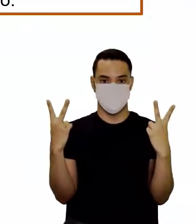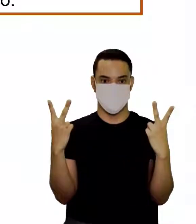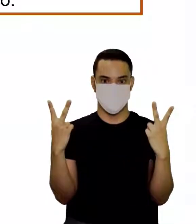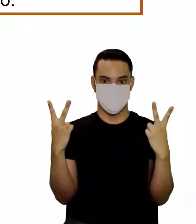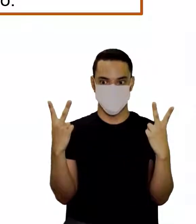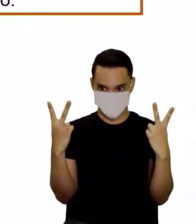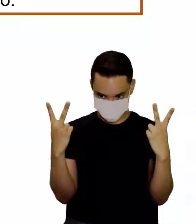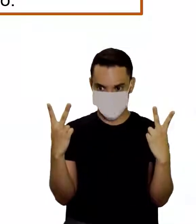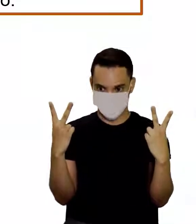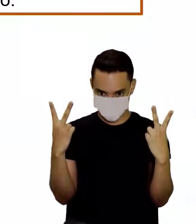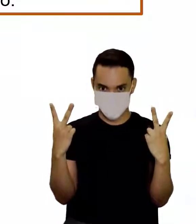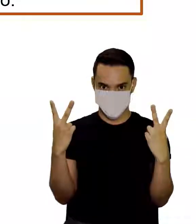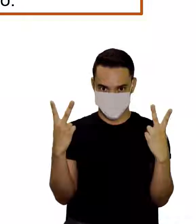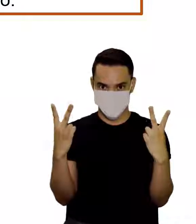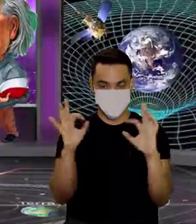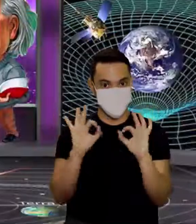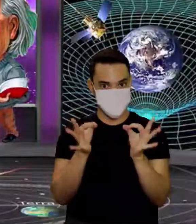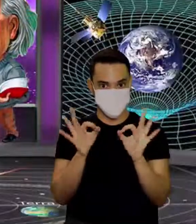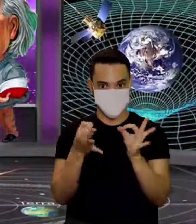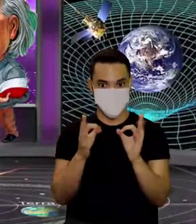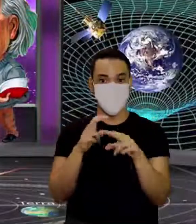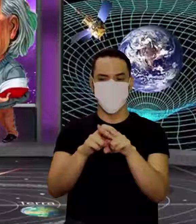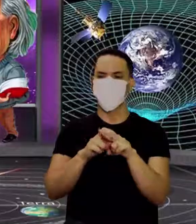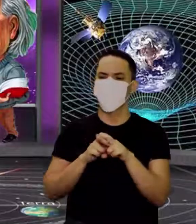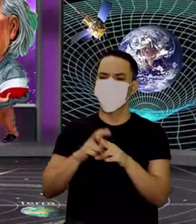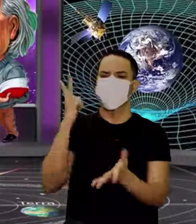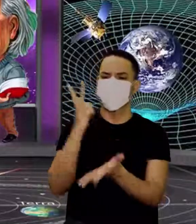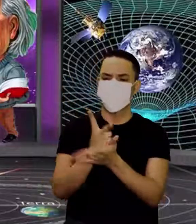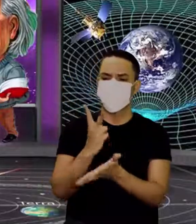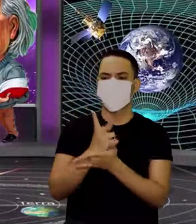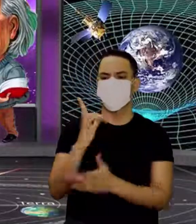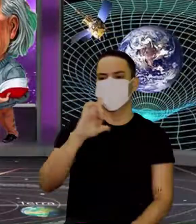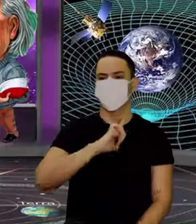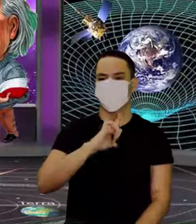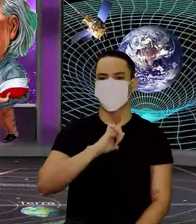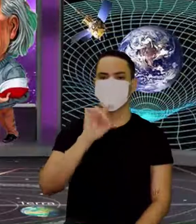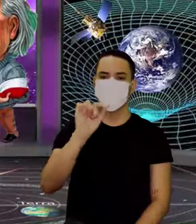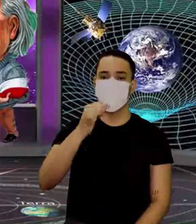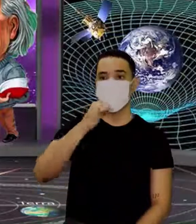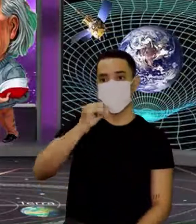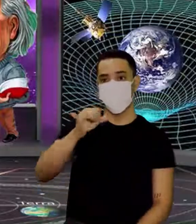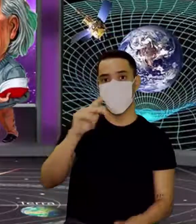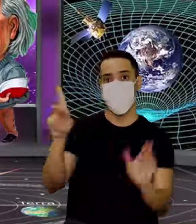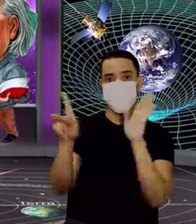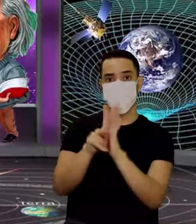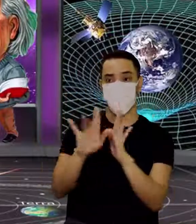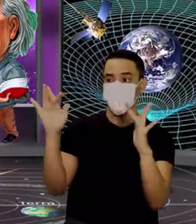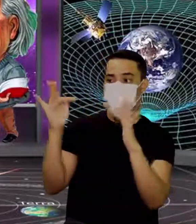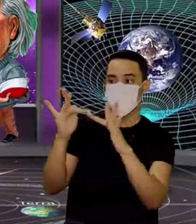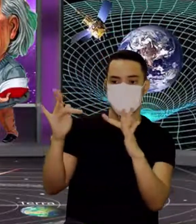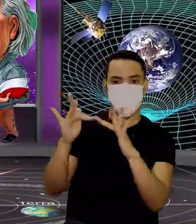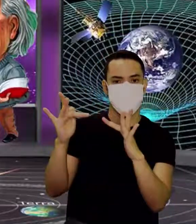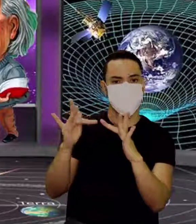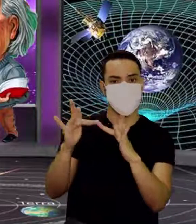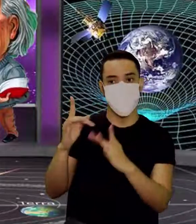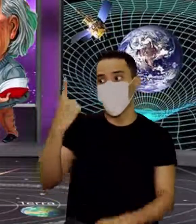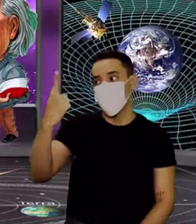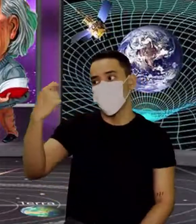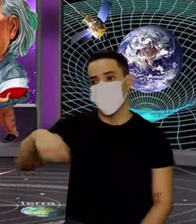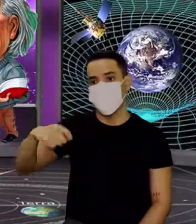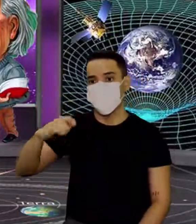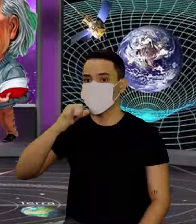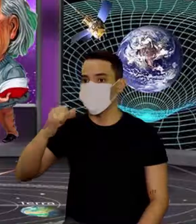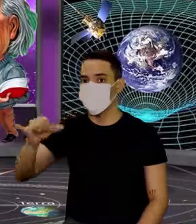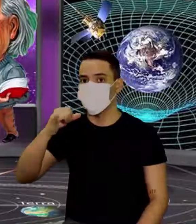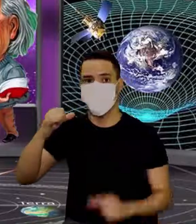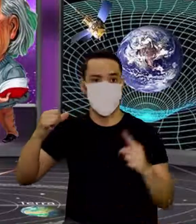daqui. Então, pessoal, olha só. Toda vez que você tem a eletrização por contato, pelo menos um tem que estar carregado.